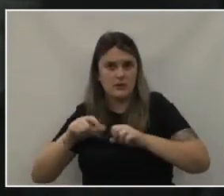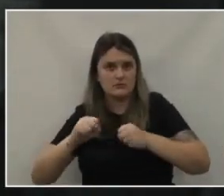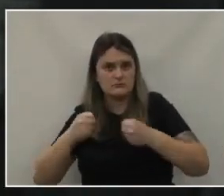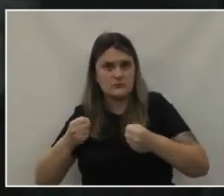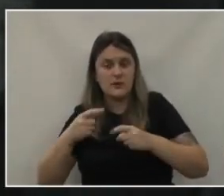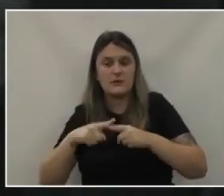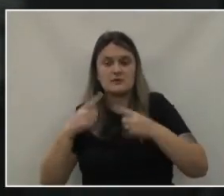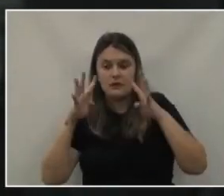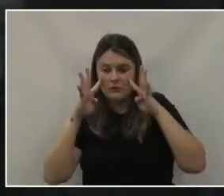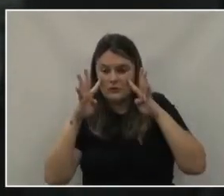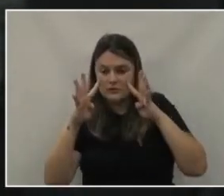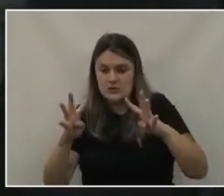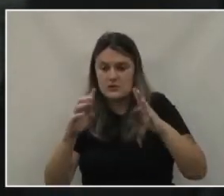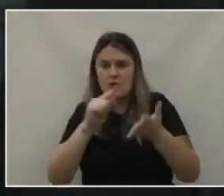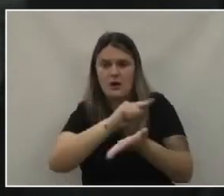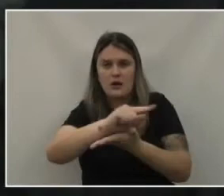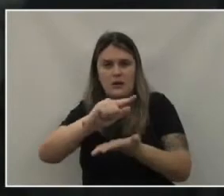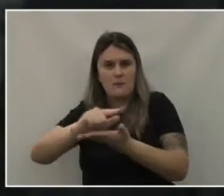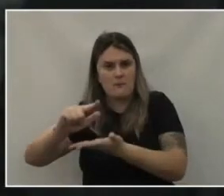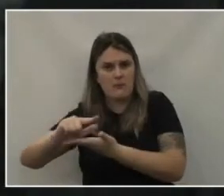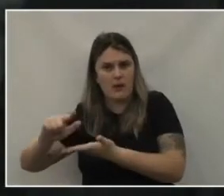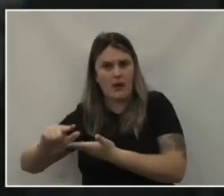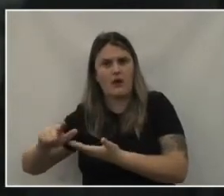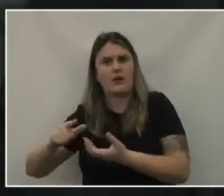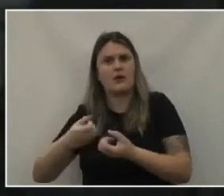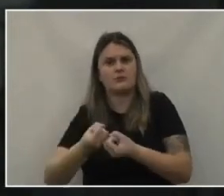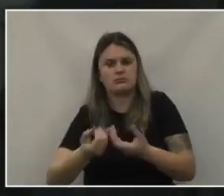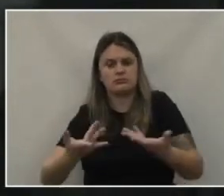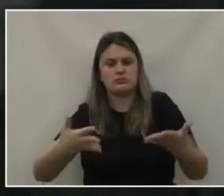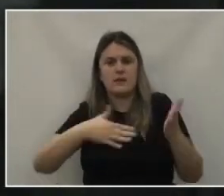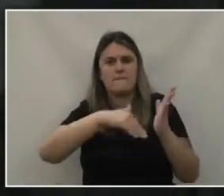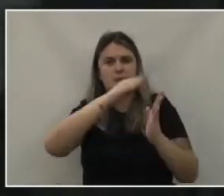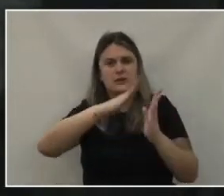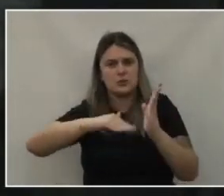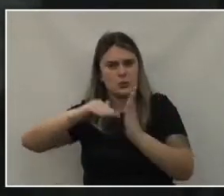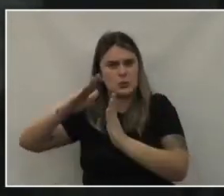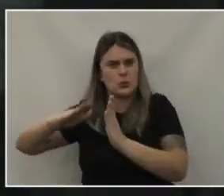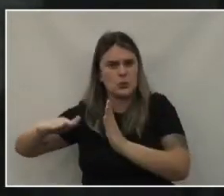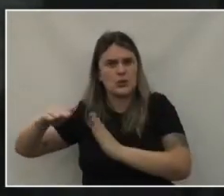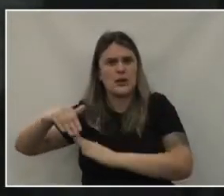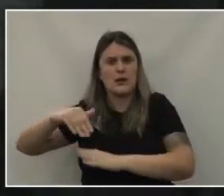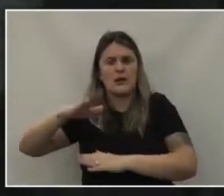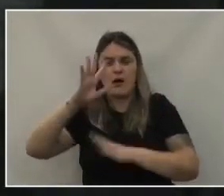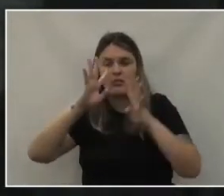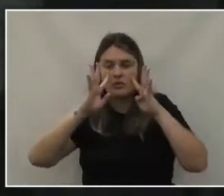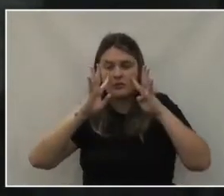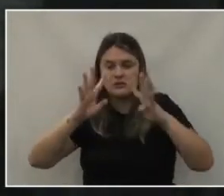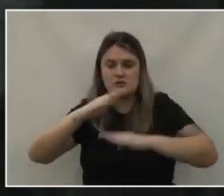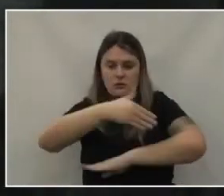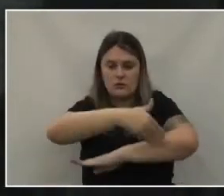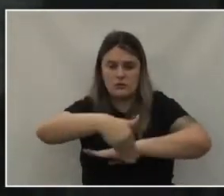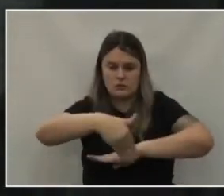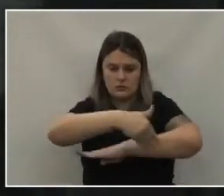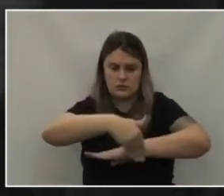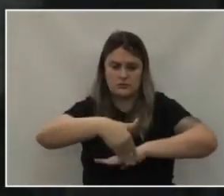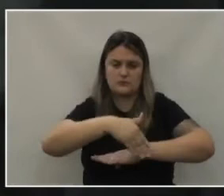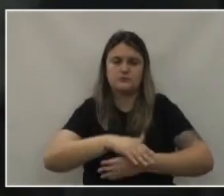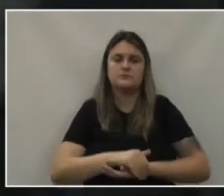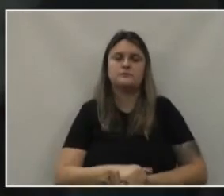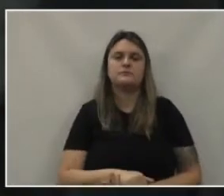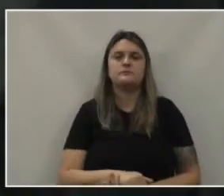como a limpeza na cidade, a questão de mato, pinturas e tudo nas vias